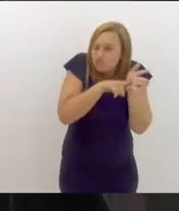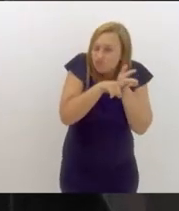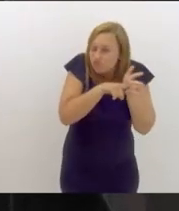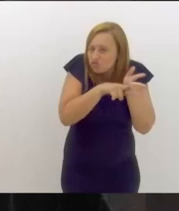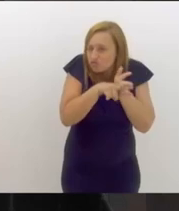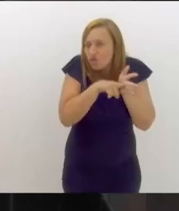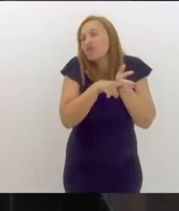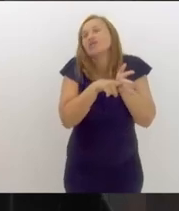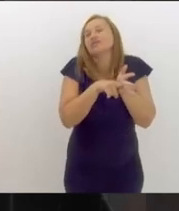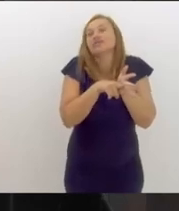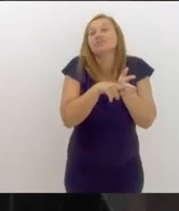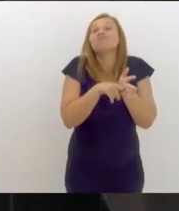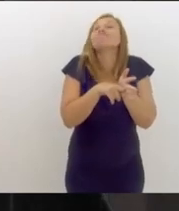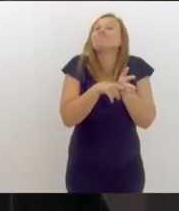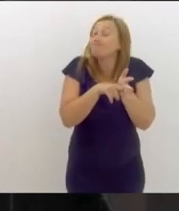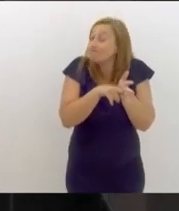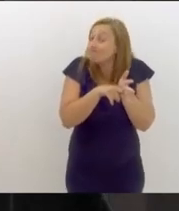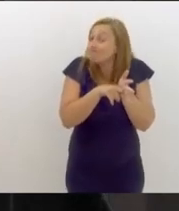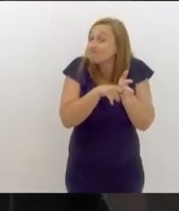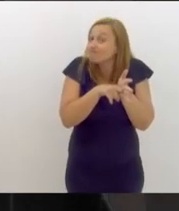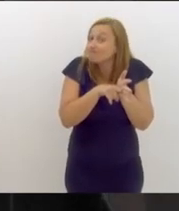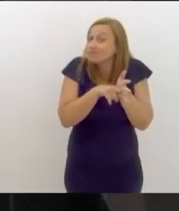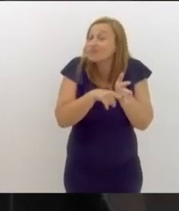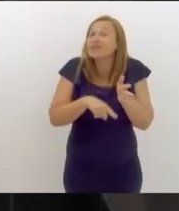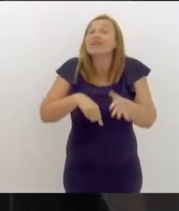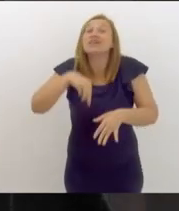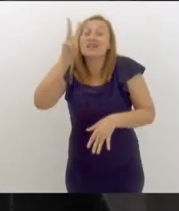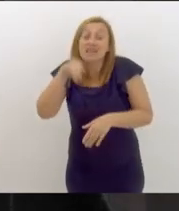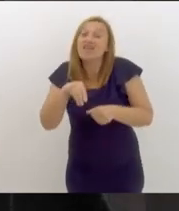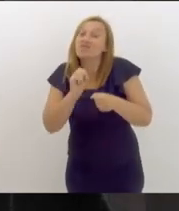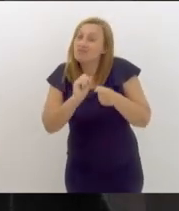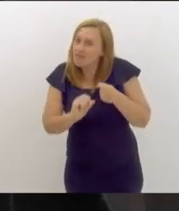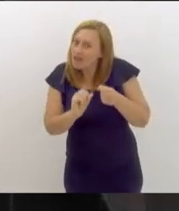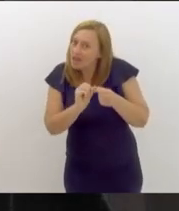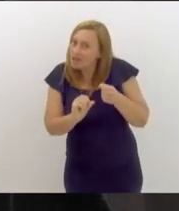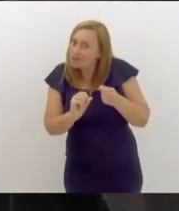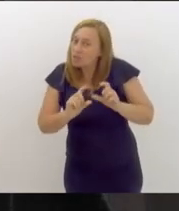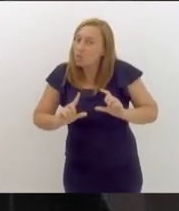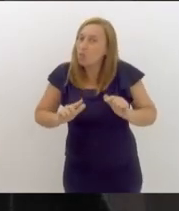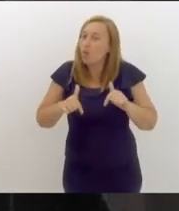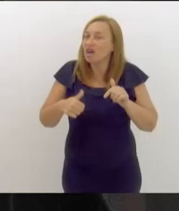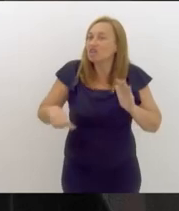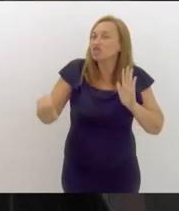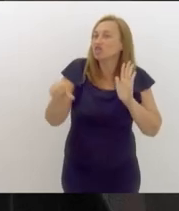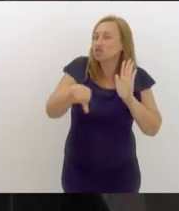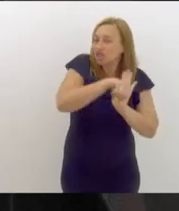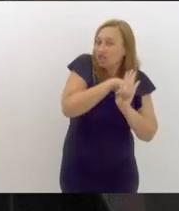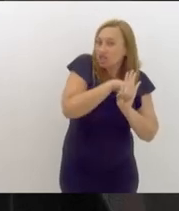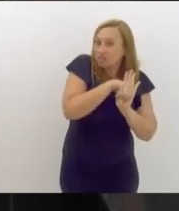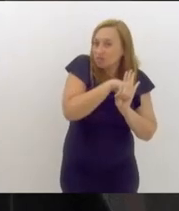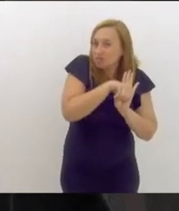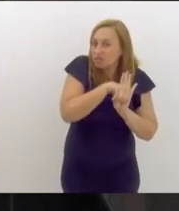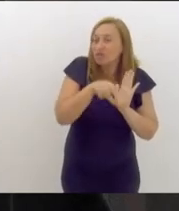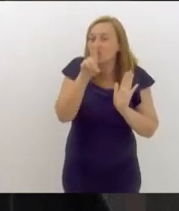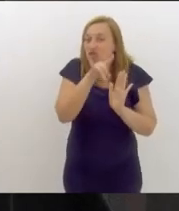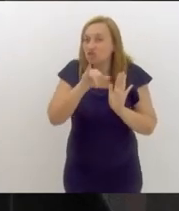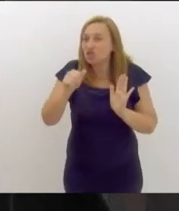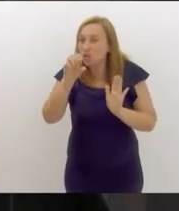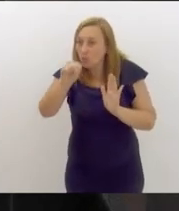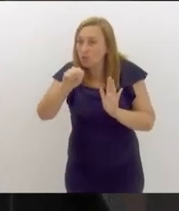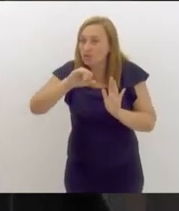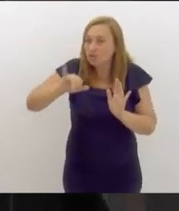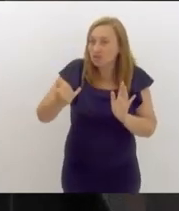verificado e aqueles que promoveram ato criminoso em Brasília em 8 de janeiro